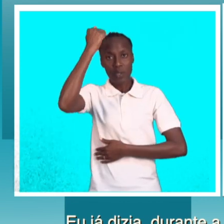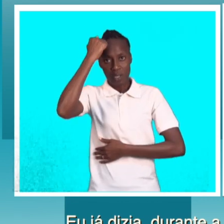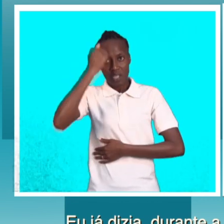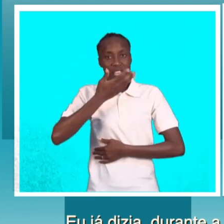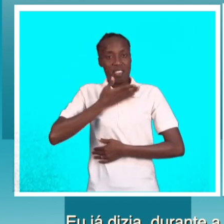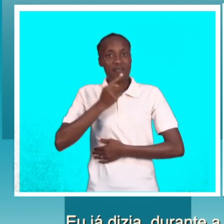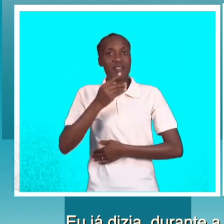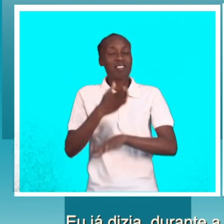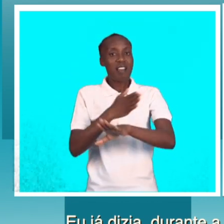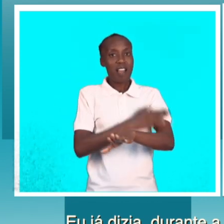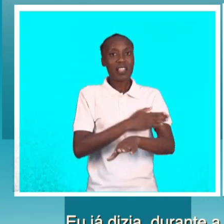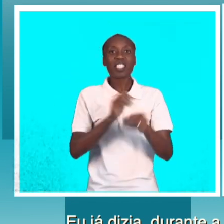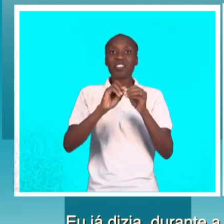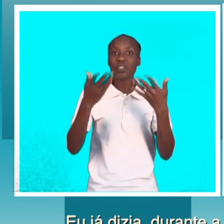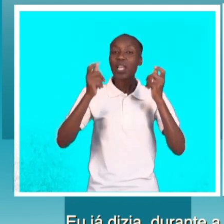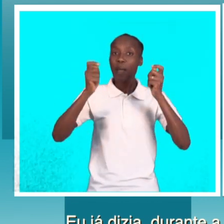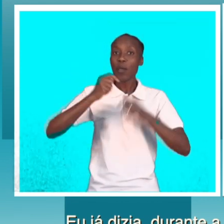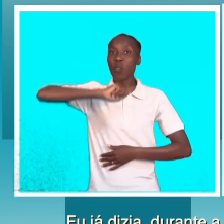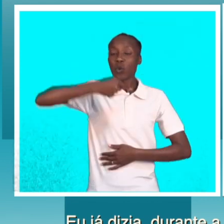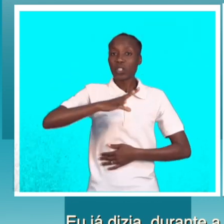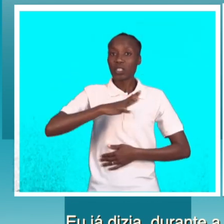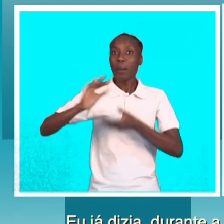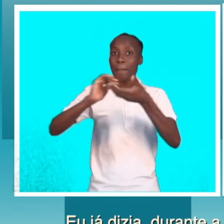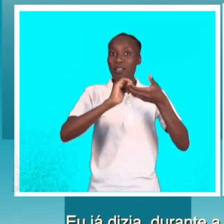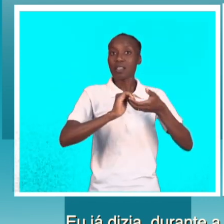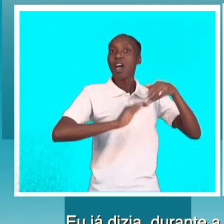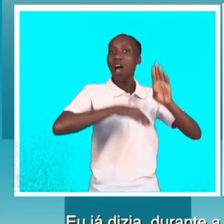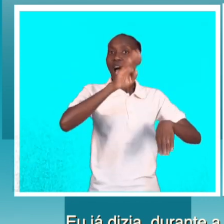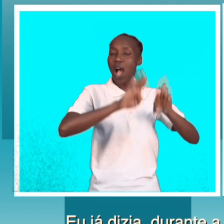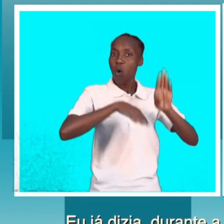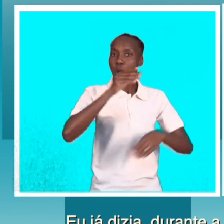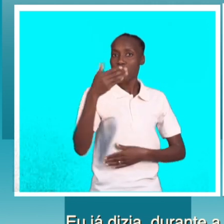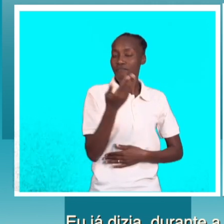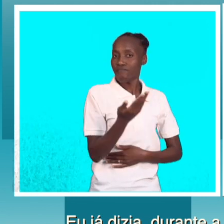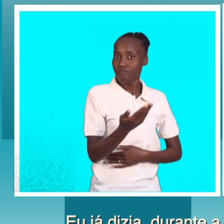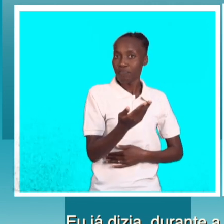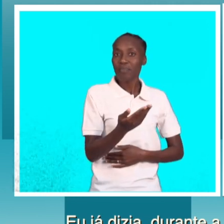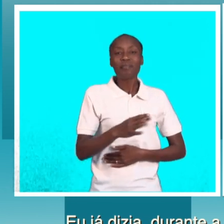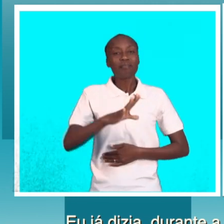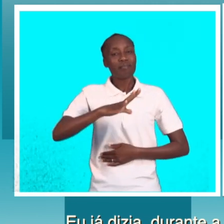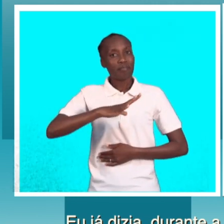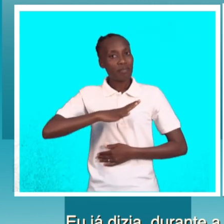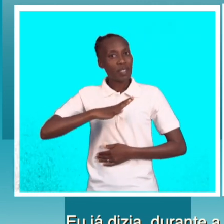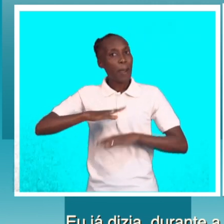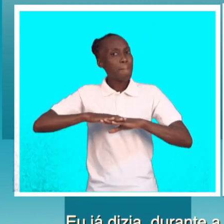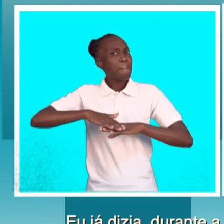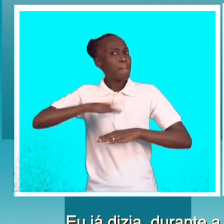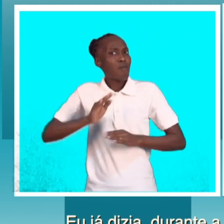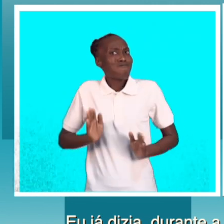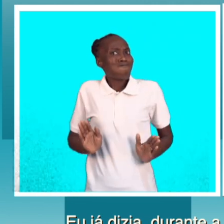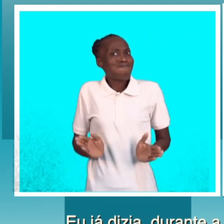acionar, eu já dizia durante a campanha eleitoral, que nós temos parceiros angolanos que têm sido bastante